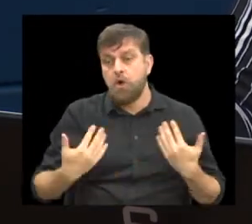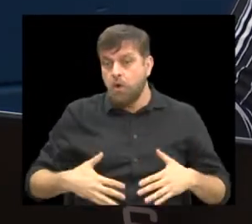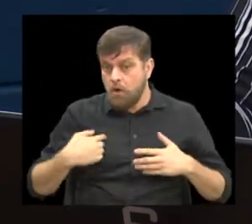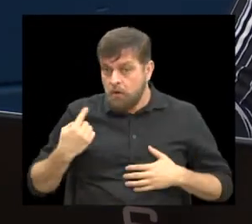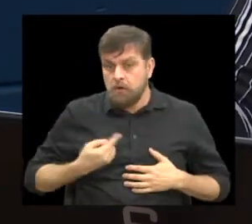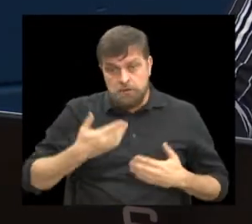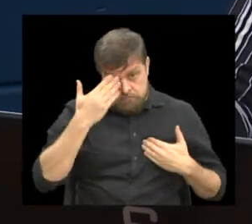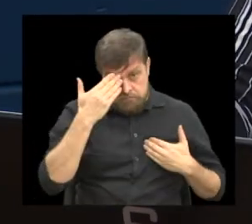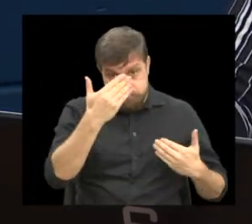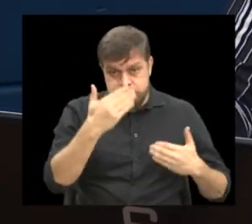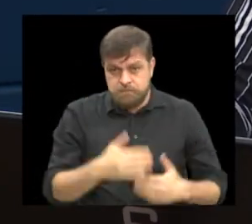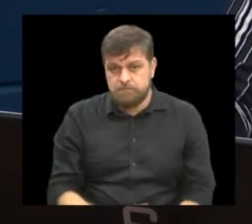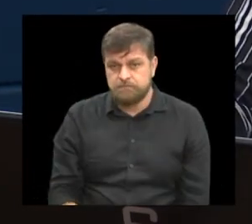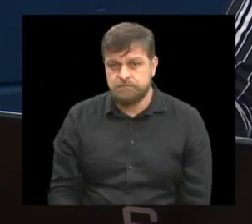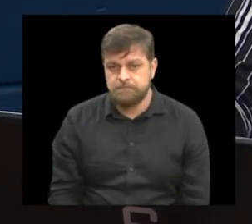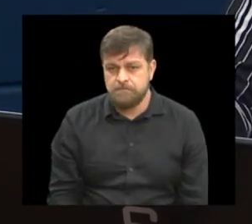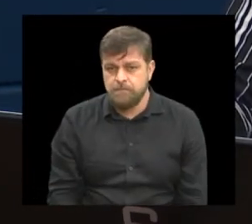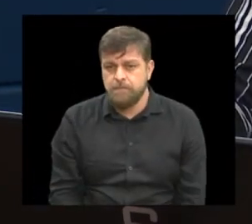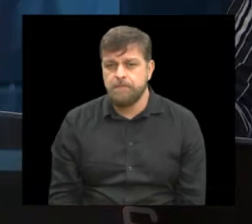gente. Muito bom mesmo.